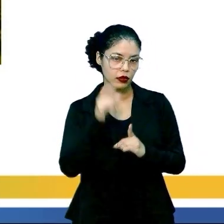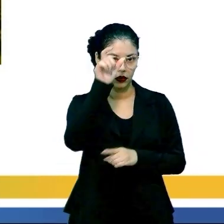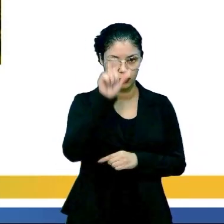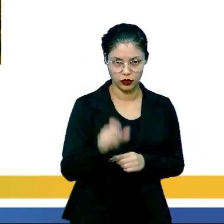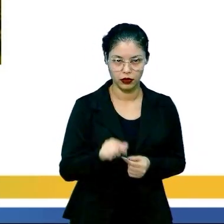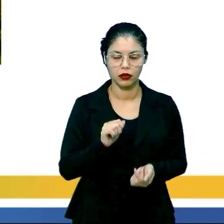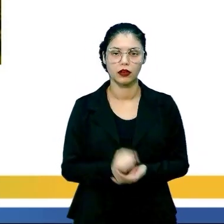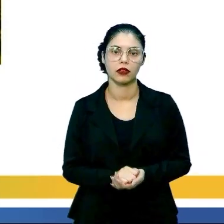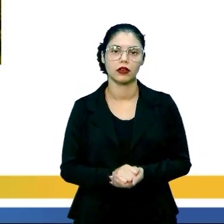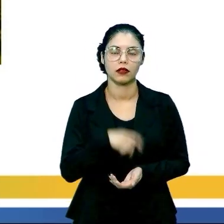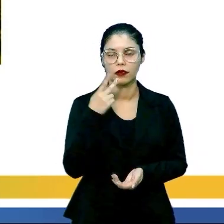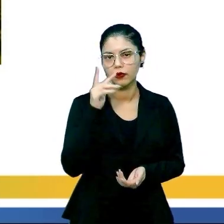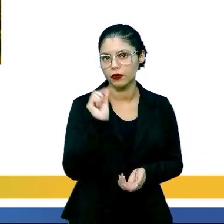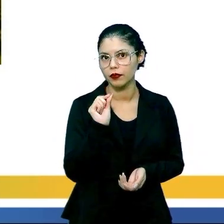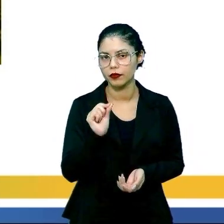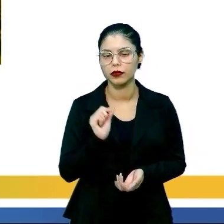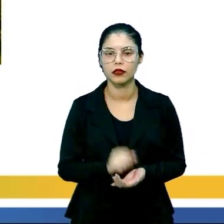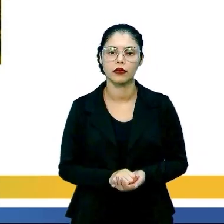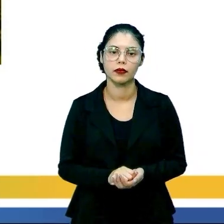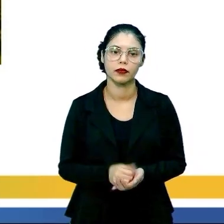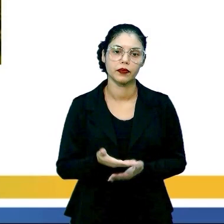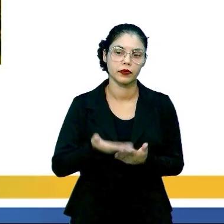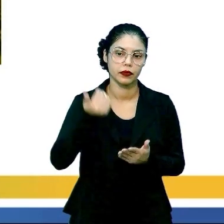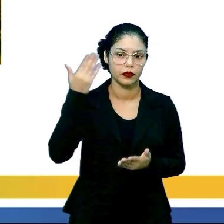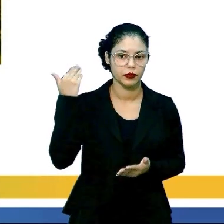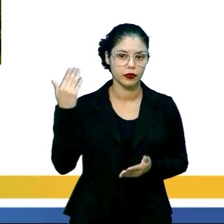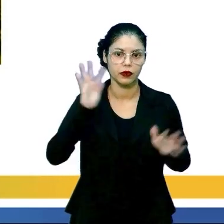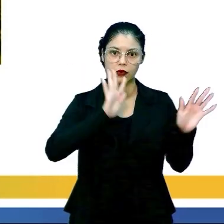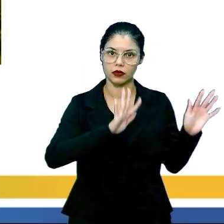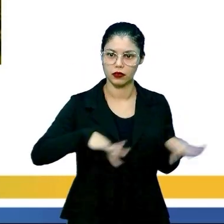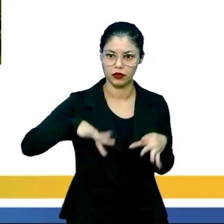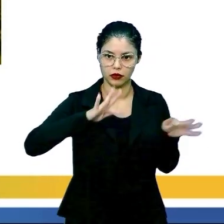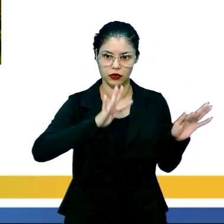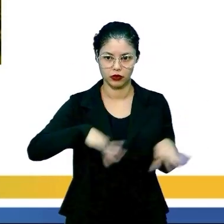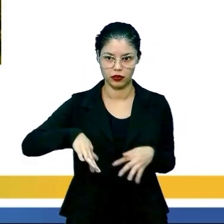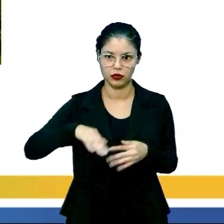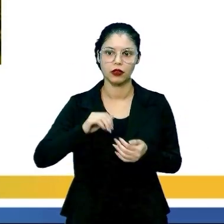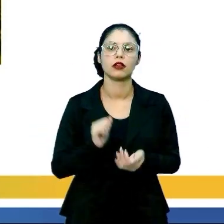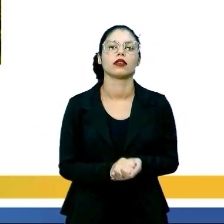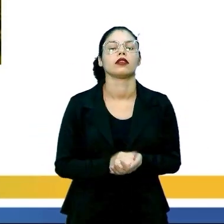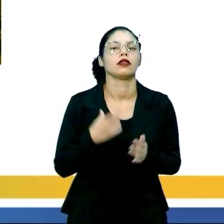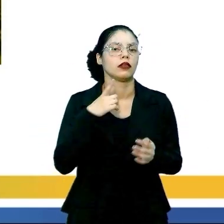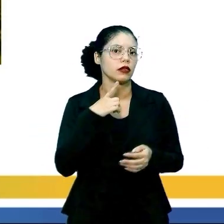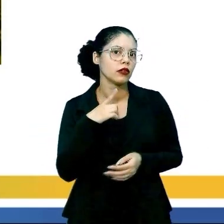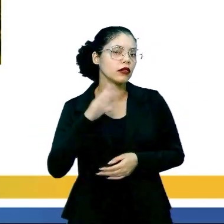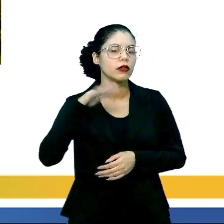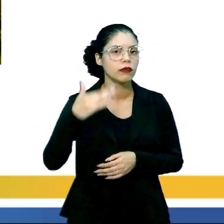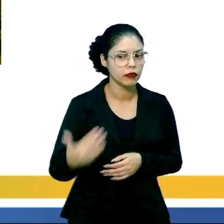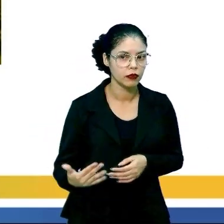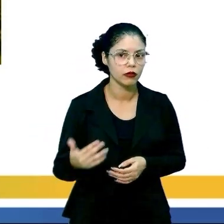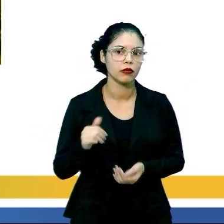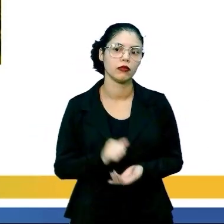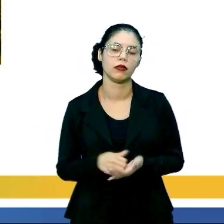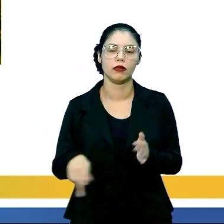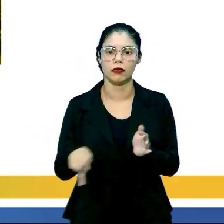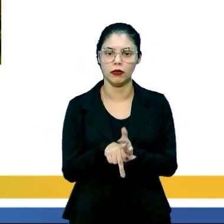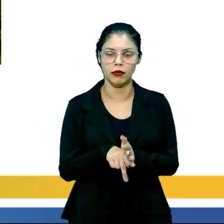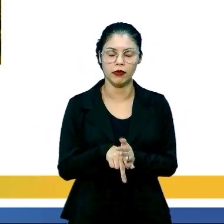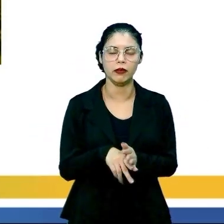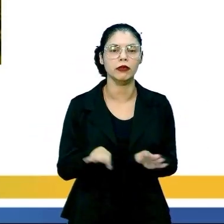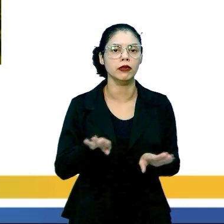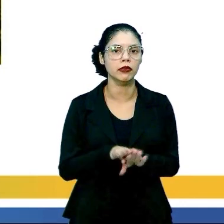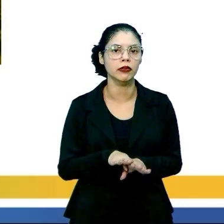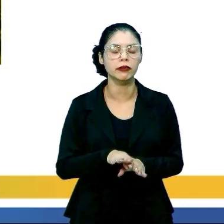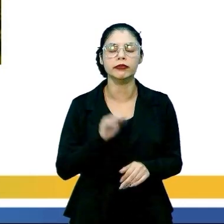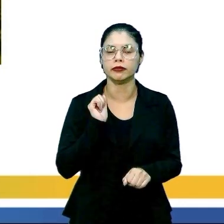operador, ele está se referindo à época do feudalismo, onde havia servidão. E o servo, ele